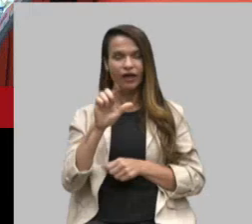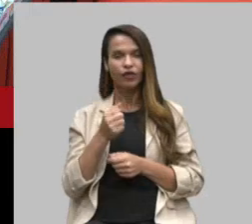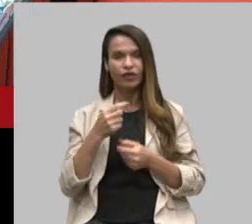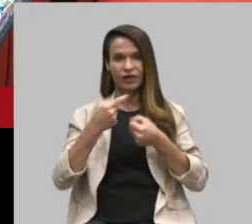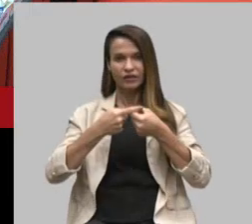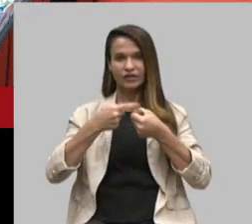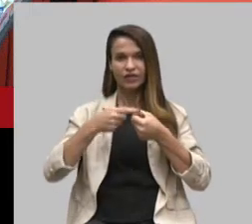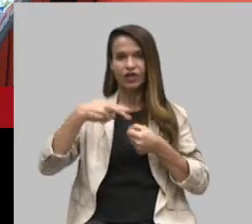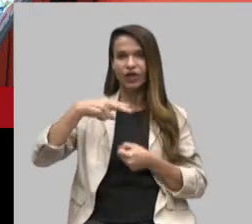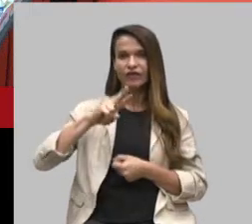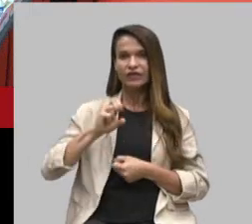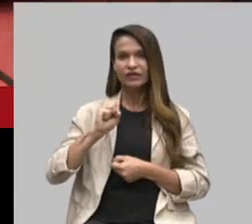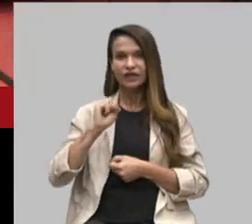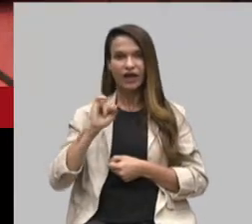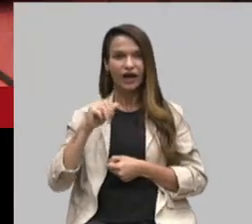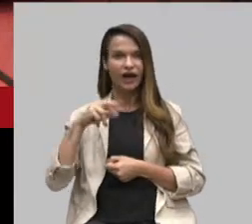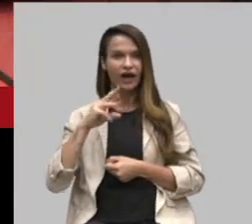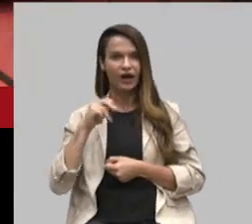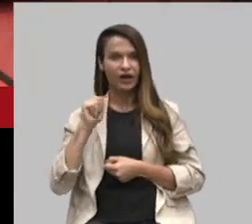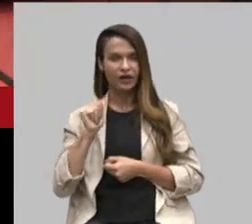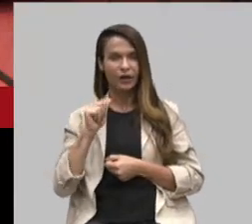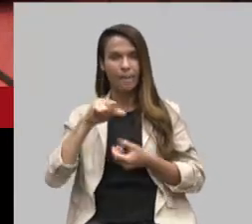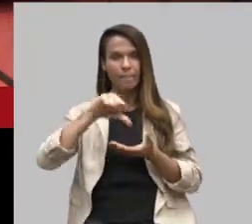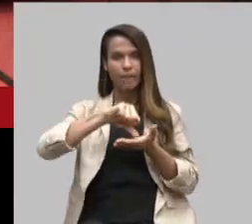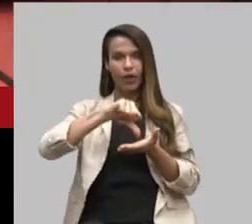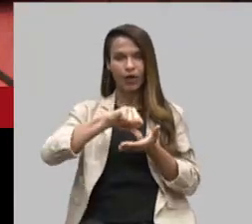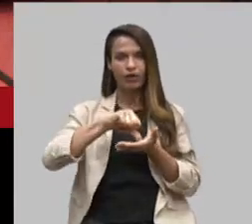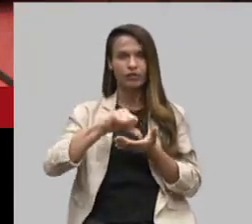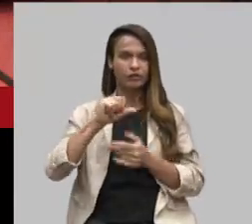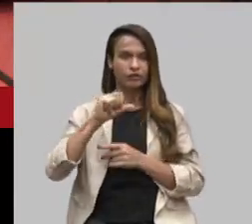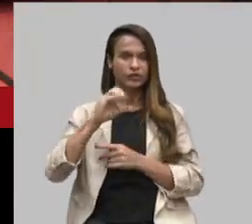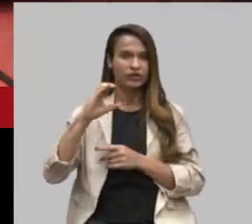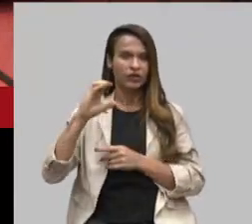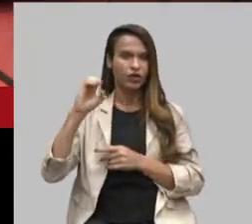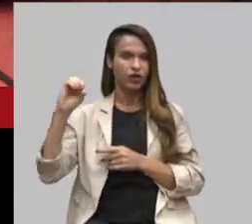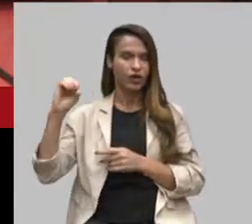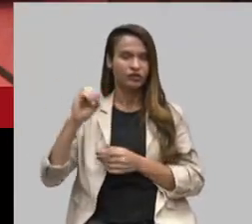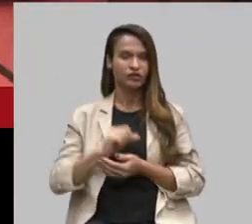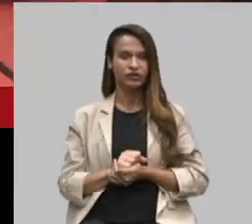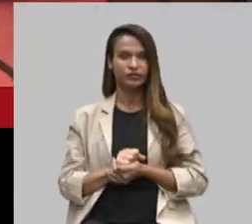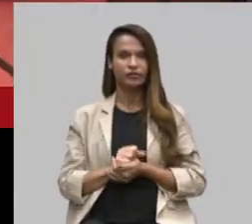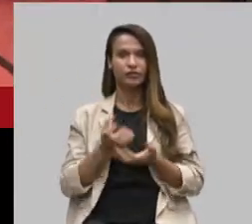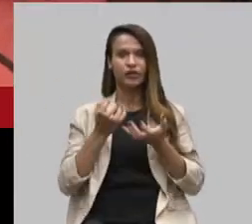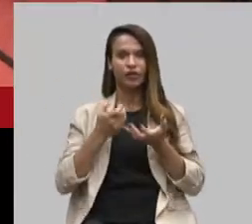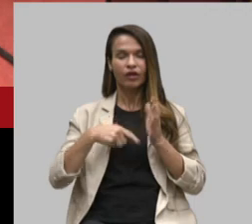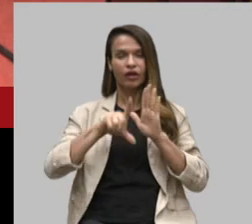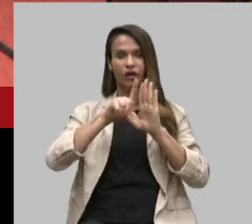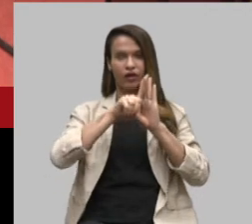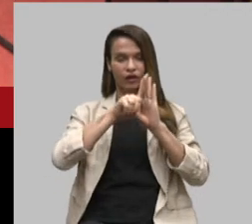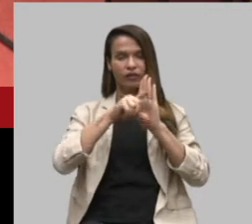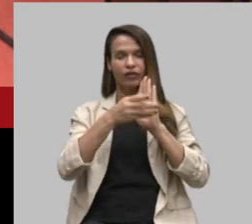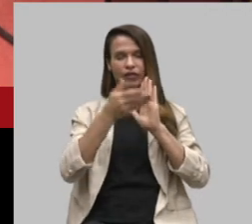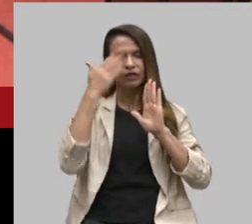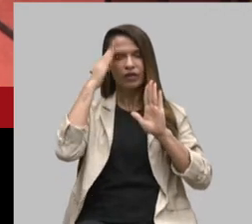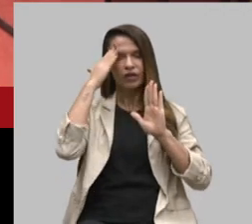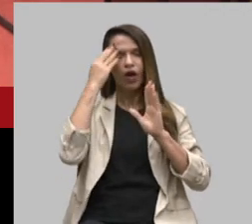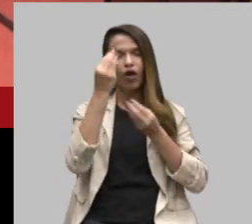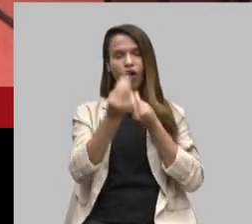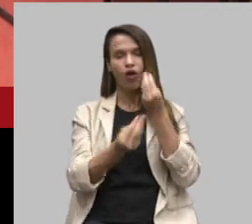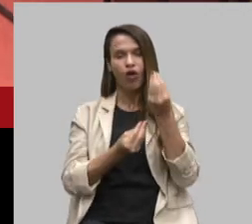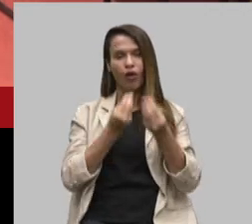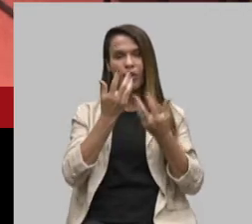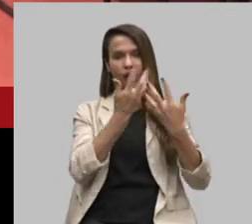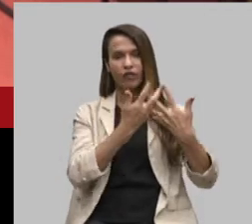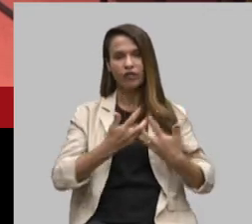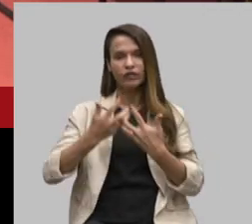Serrana Polo centroeste pessoal gostaria de só recitar a lei vocês entenderem como ela funciona